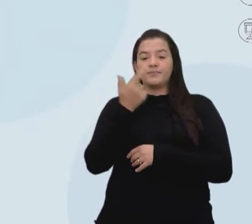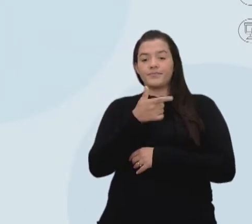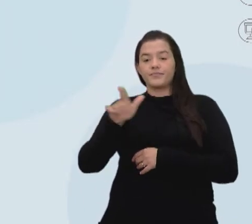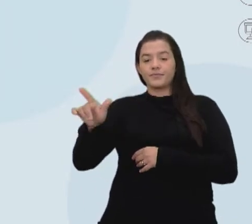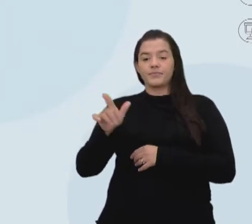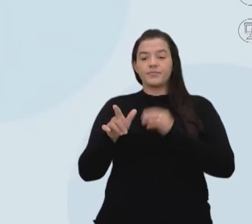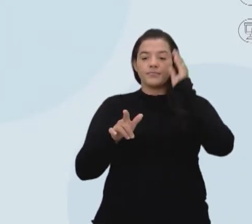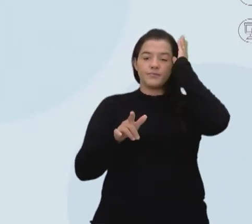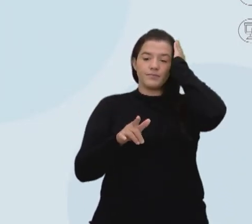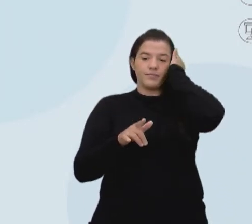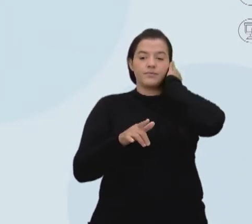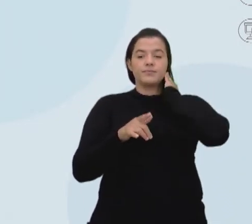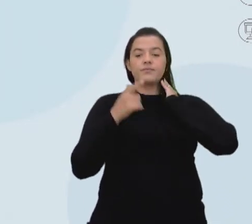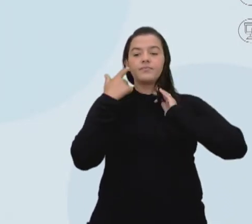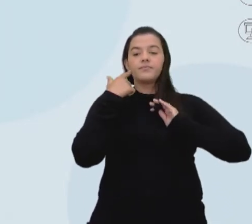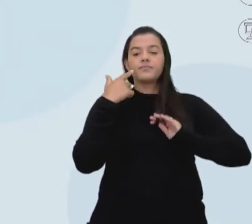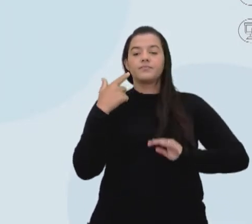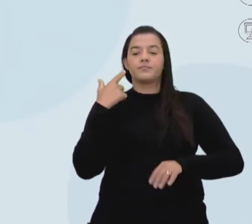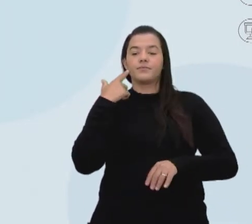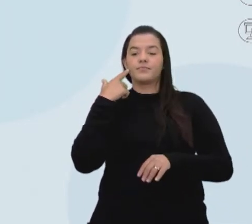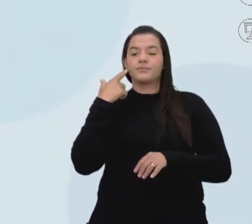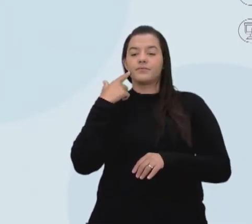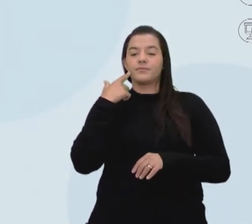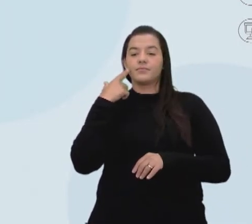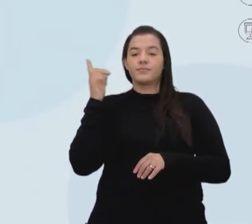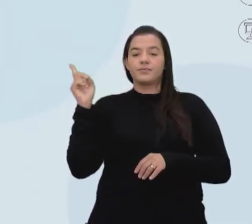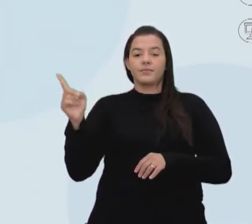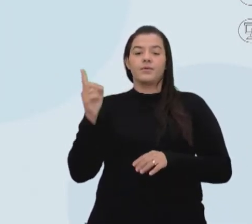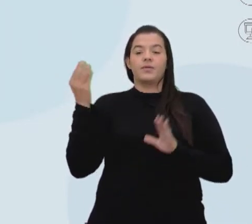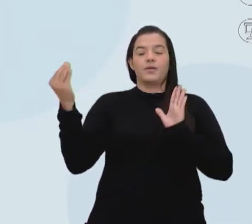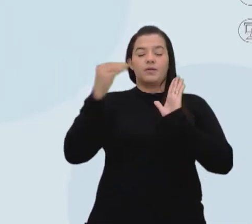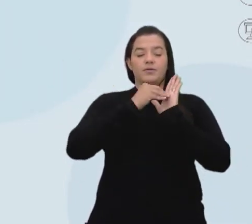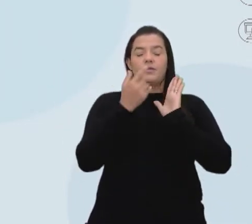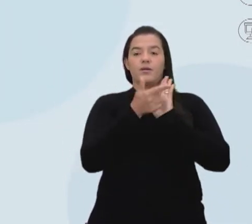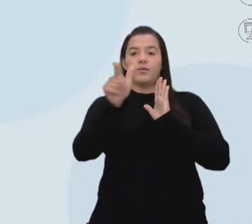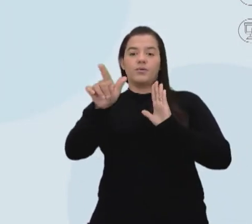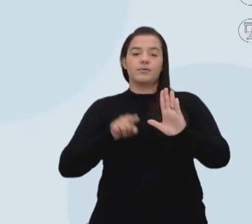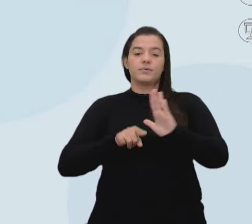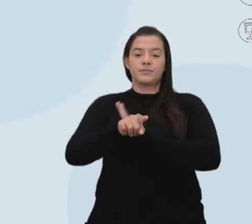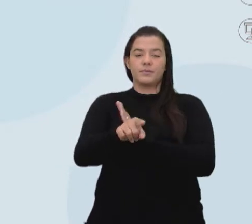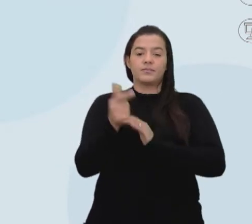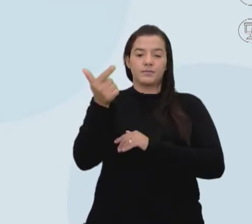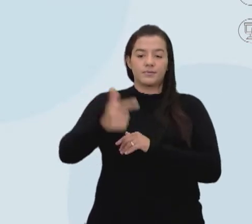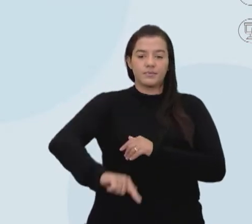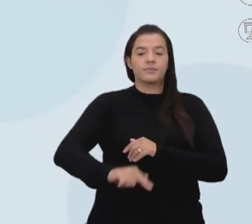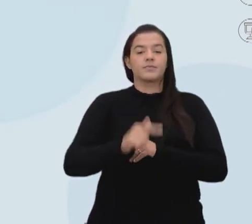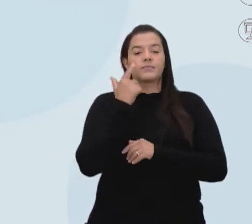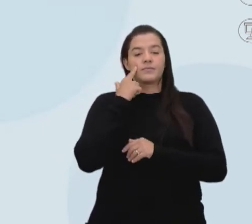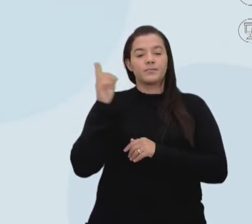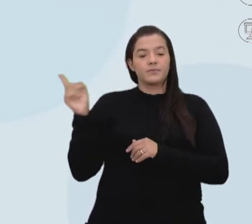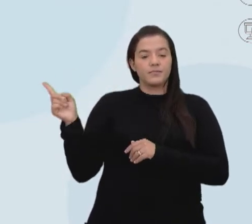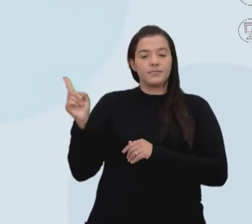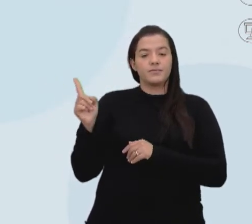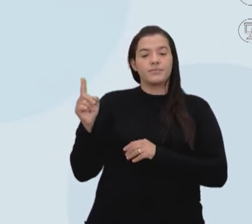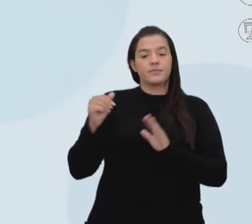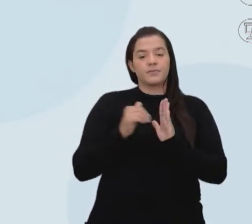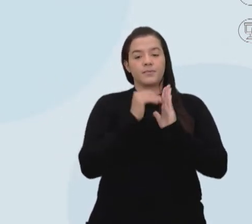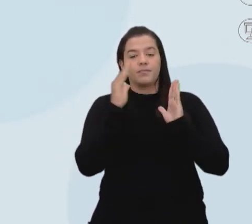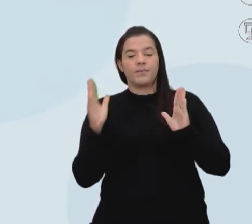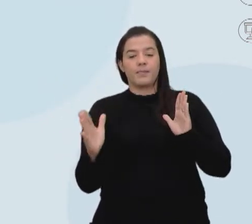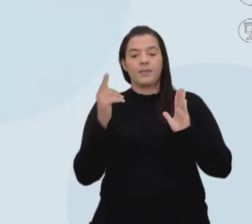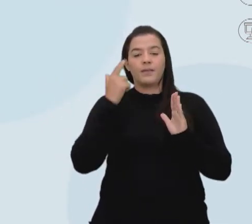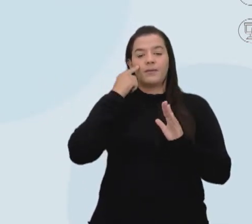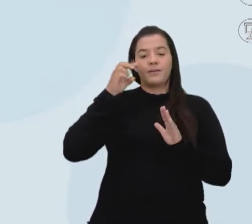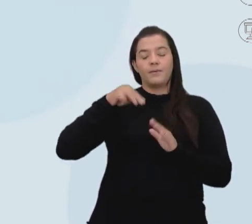Olha lá. Vamos pra mais próxima um. questão. Olha lá. Como Flechinha. vai? Adicionar a próxima pergunta. Então, para você adicionar mais uma pergunta, você tem lá no cantinho direito, né, do menu,